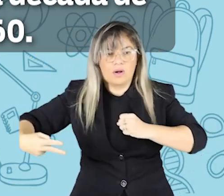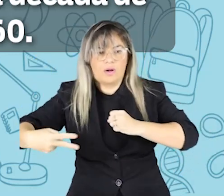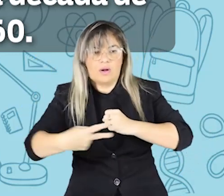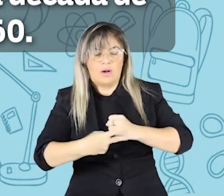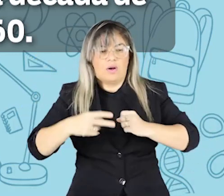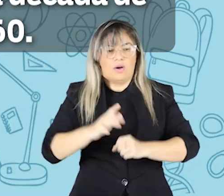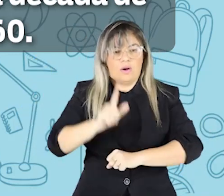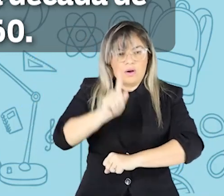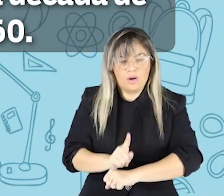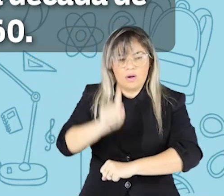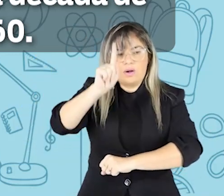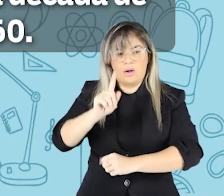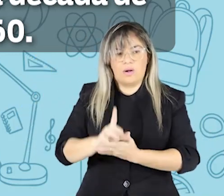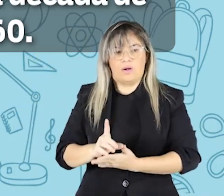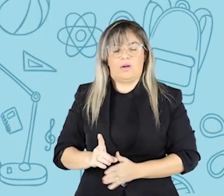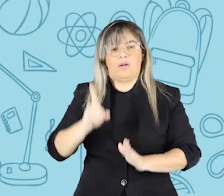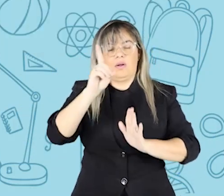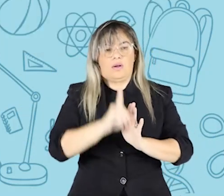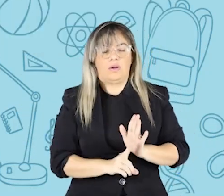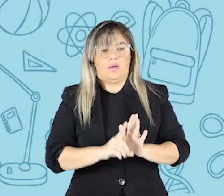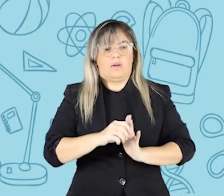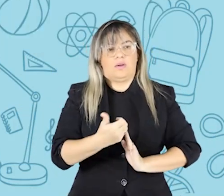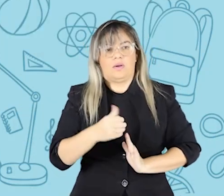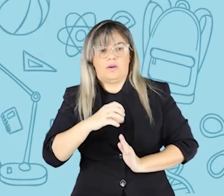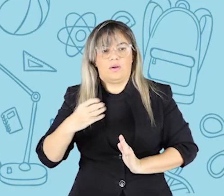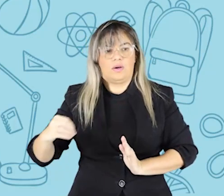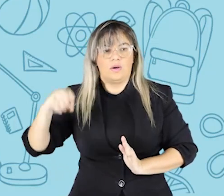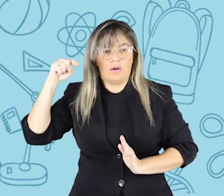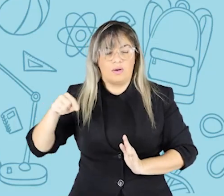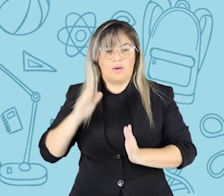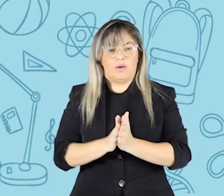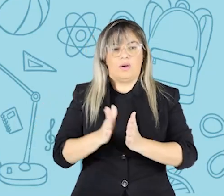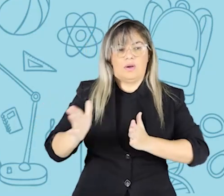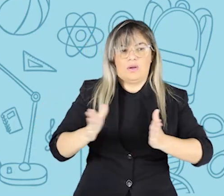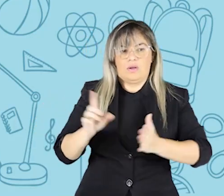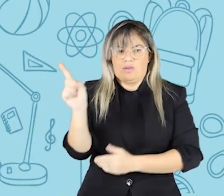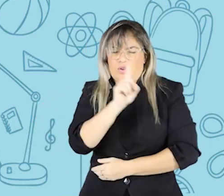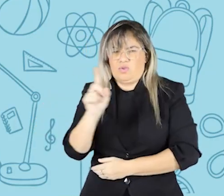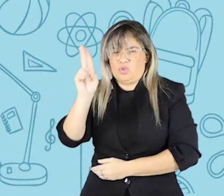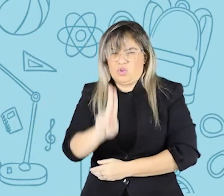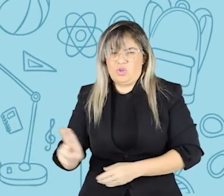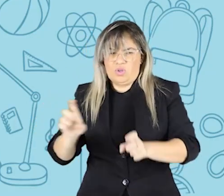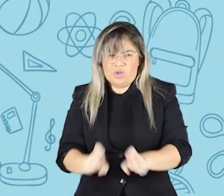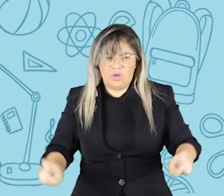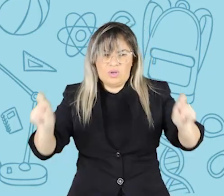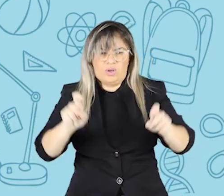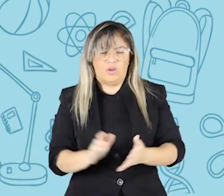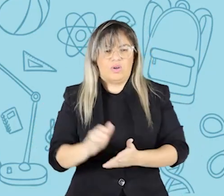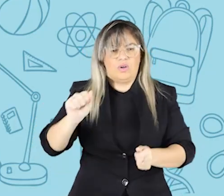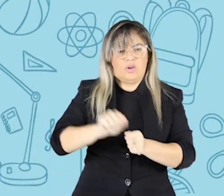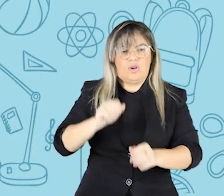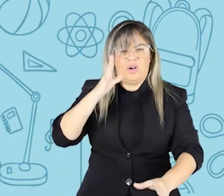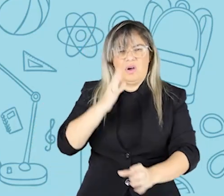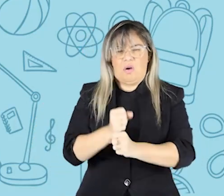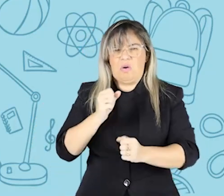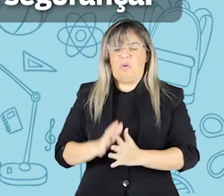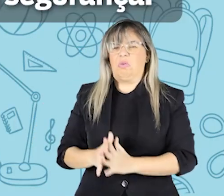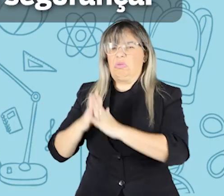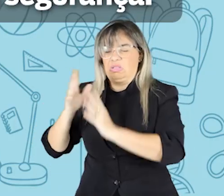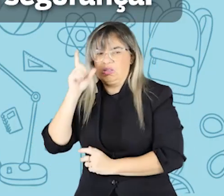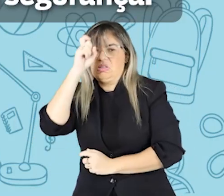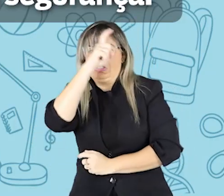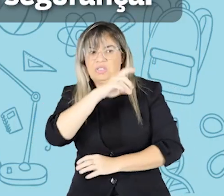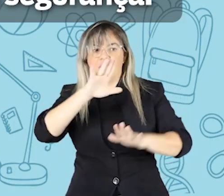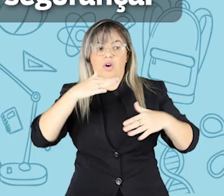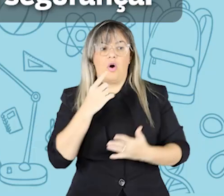de 1960. Naquela época, ainda não se usava computadores para fazer cálculos complexos, e